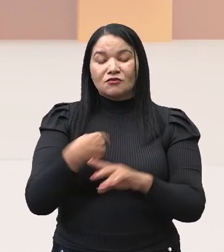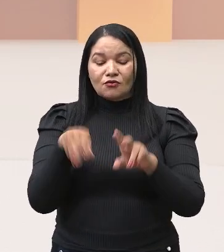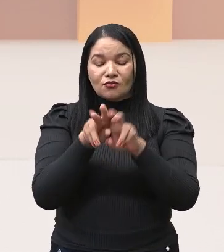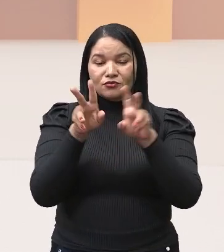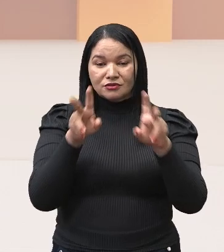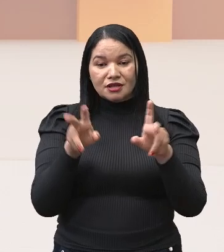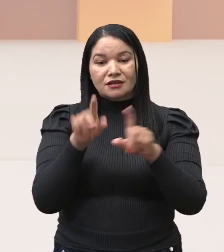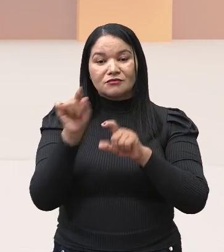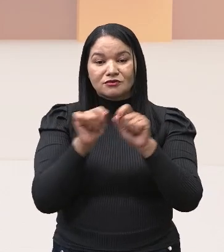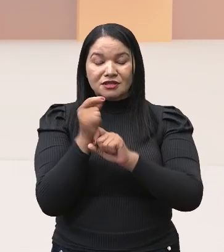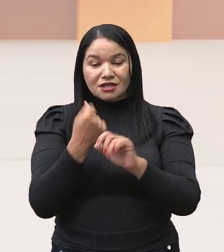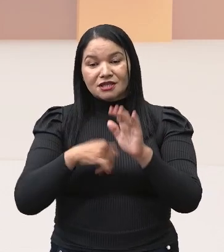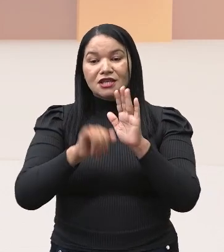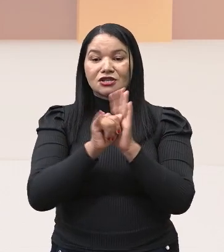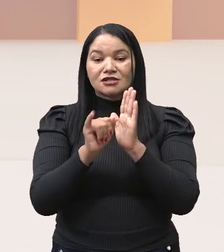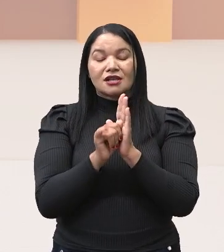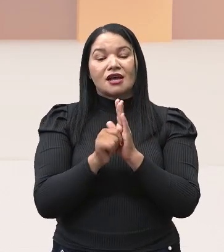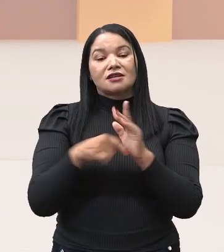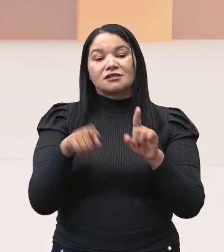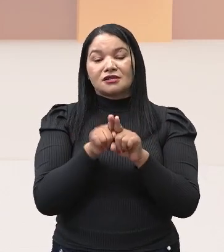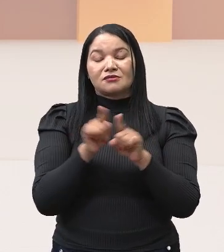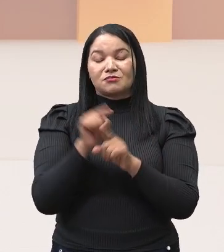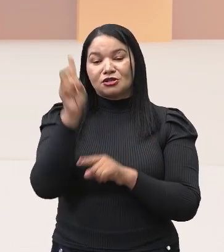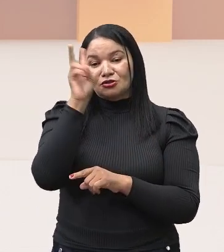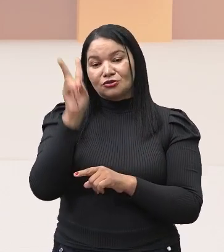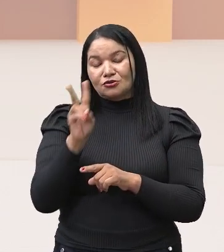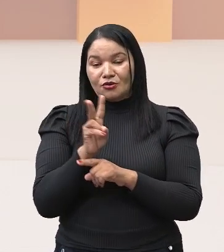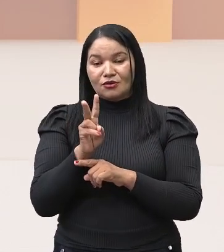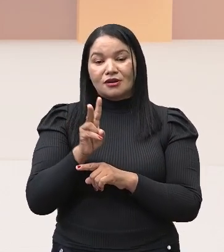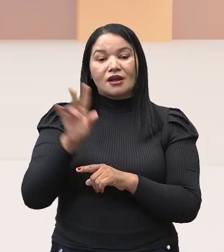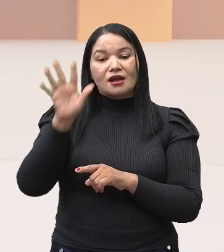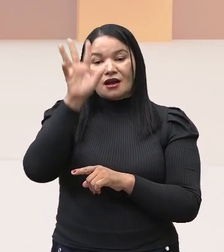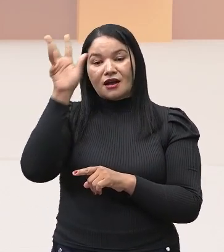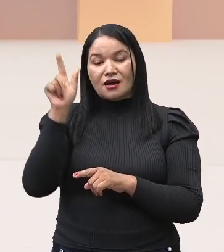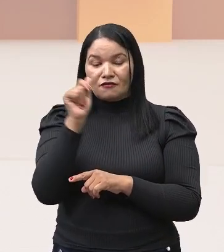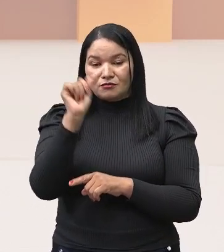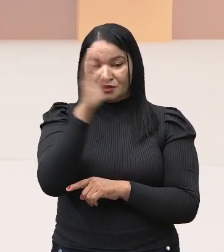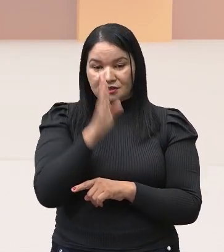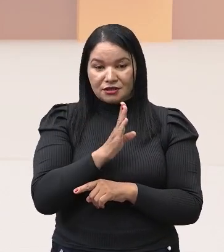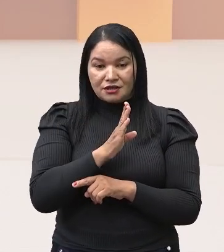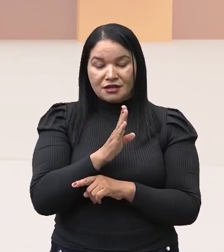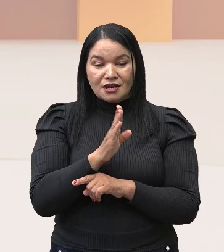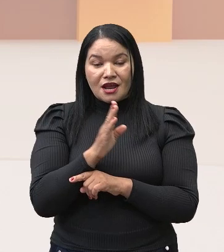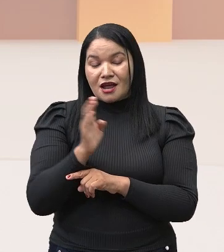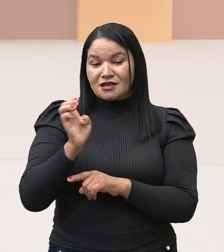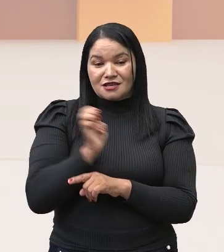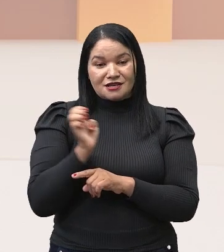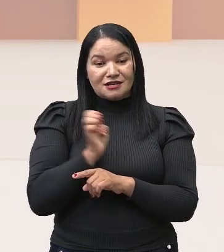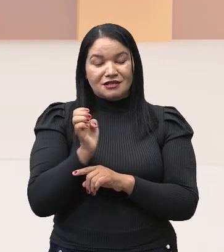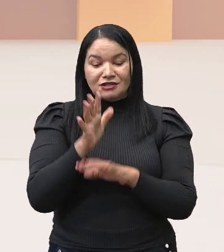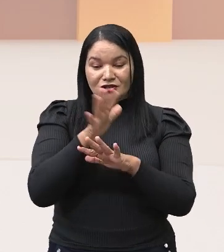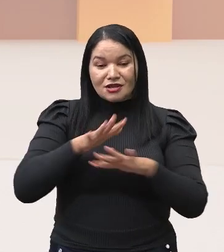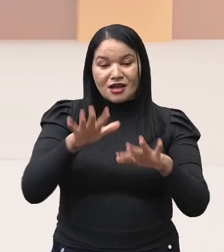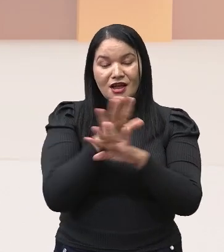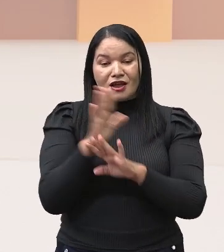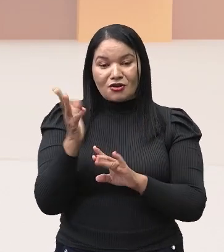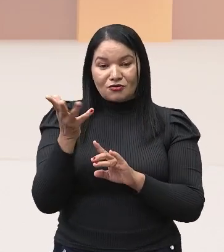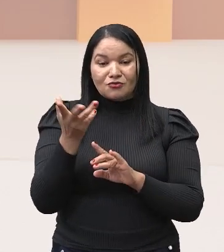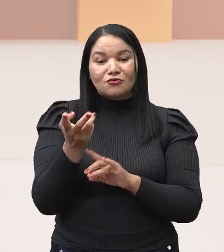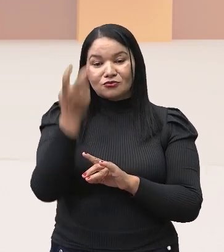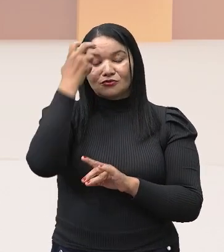de identidade e história afro-brasileira, enriquecendo assim o cenário cultural